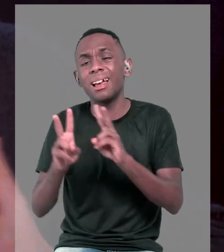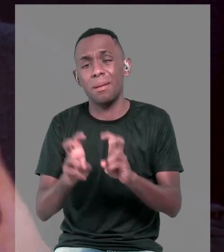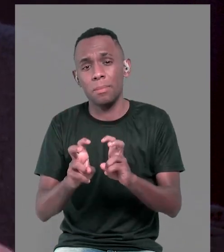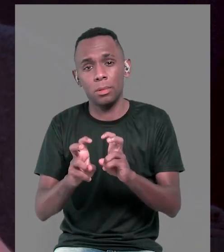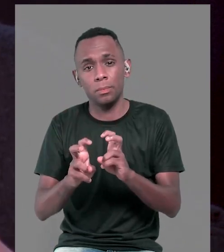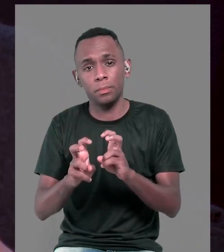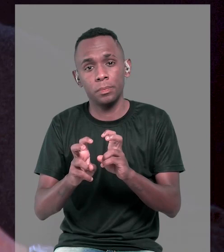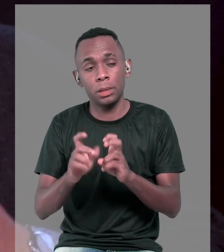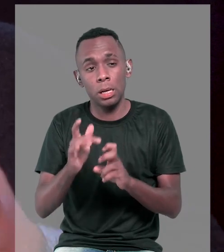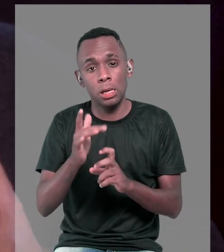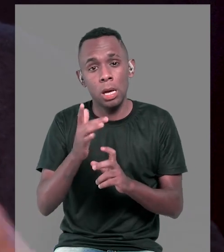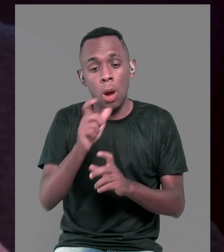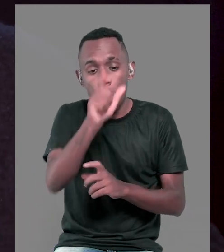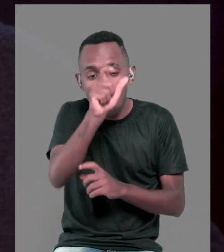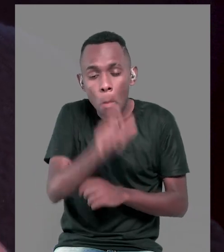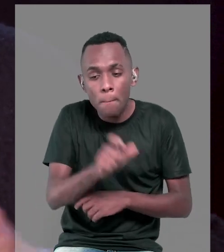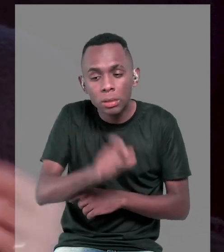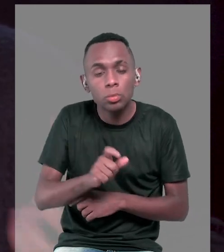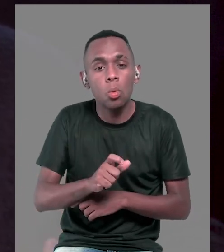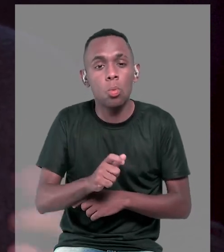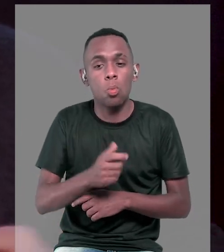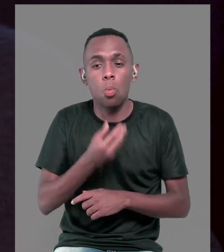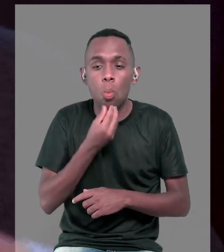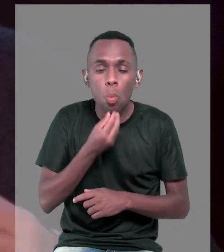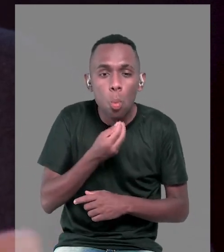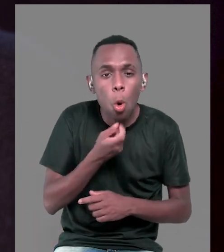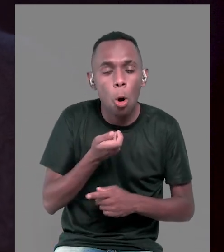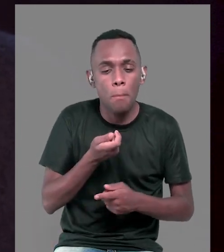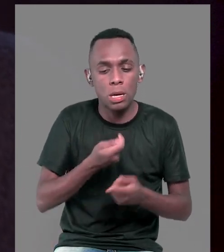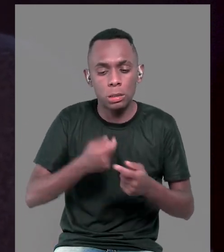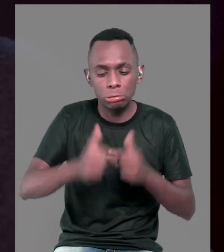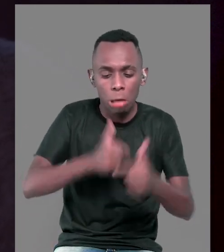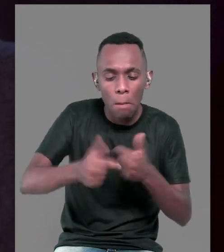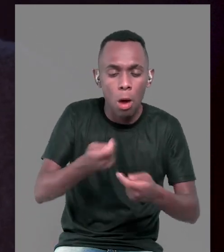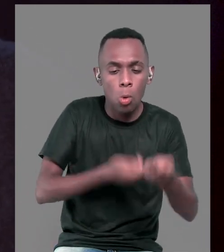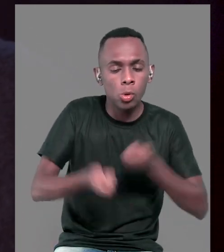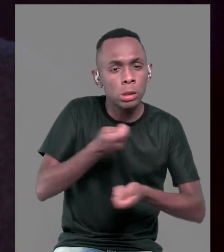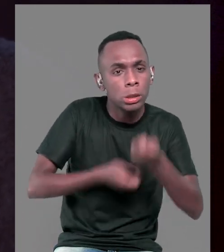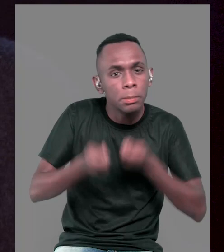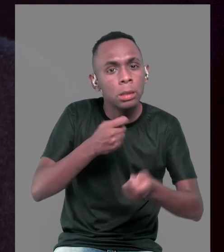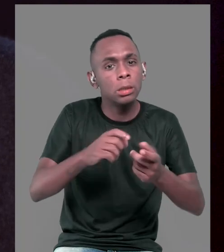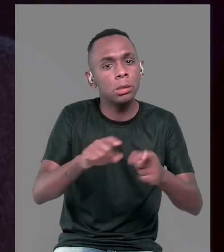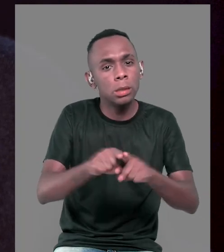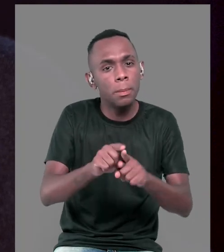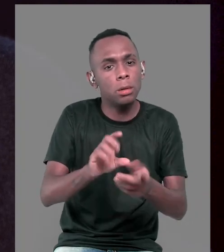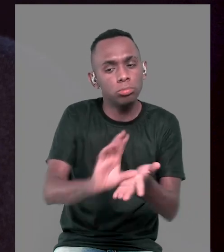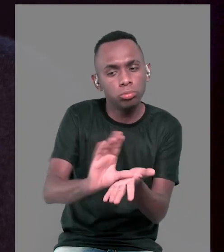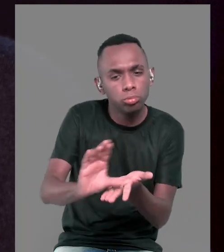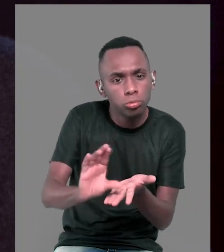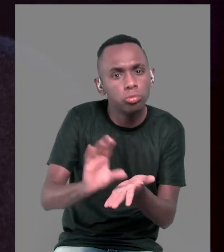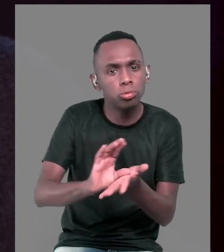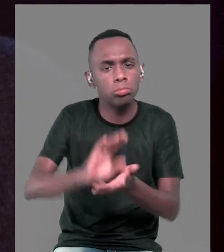o agente econômico, o homem de negócios, o capitalista, o investidor, faz acontecer.